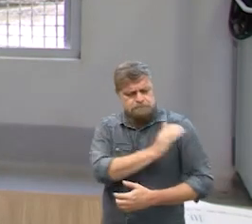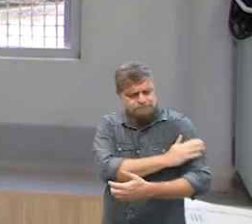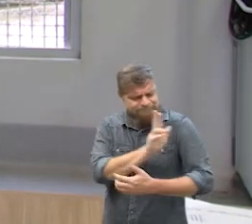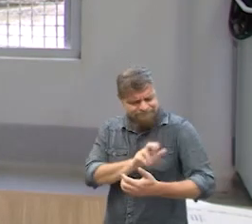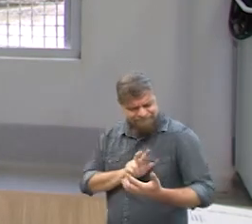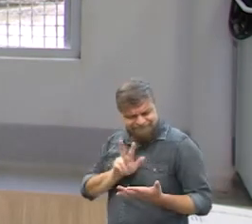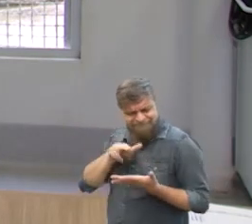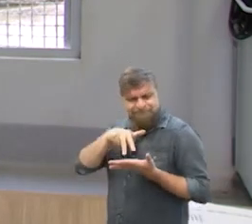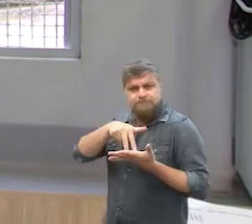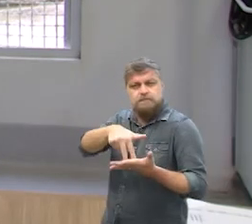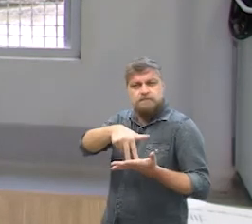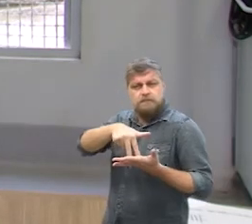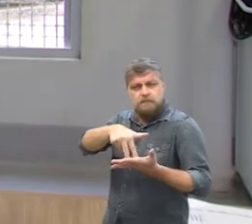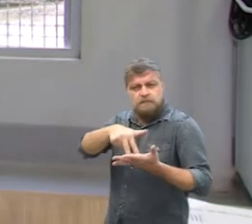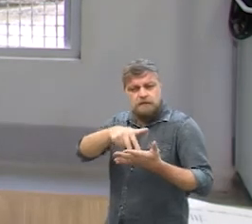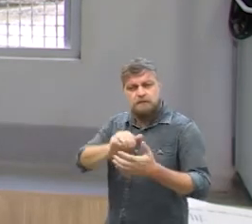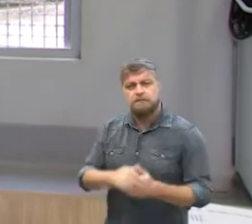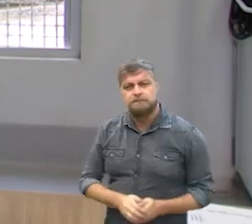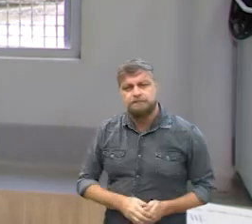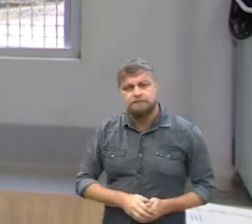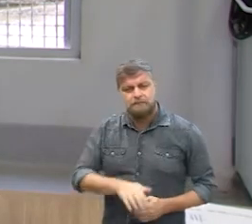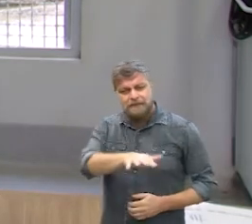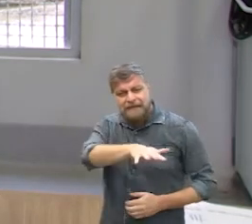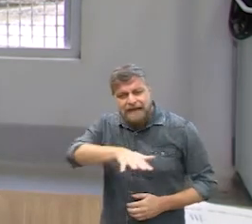presente também nos